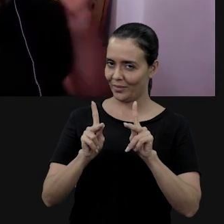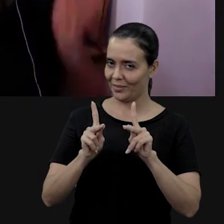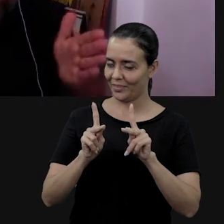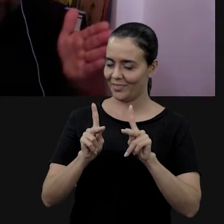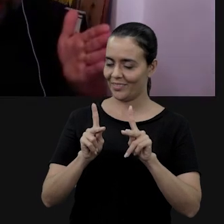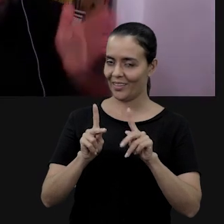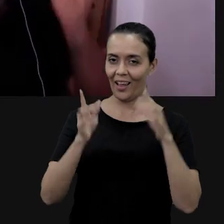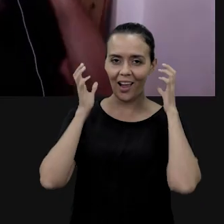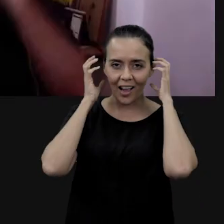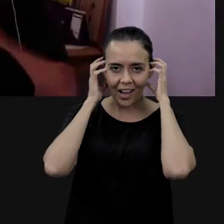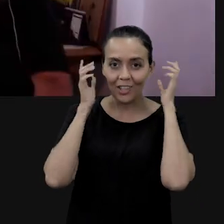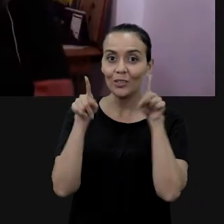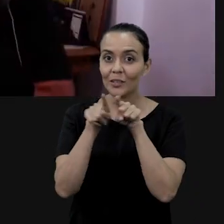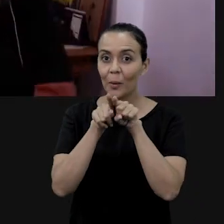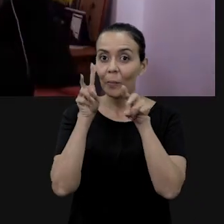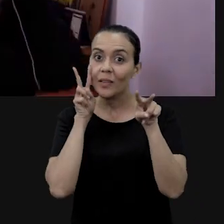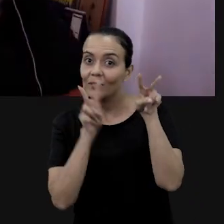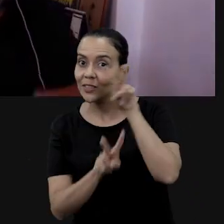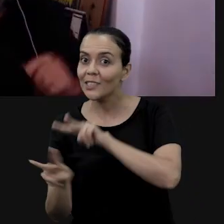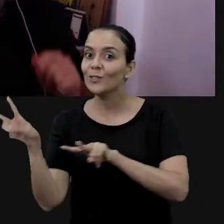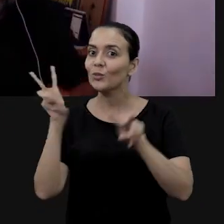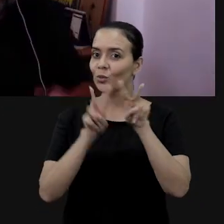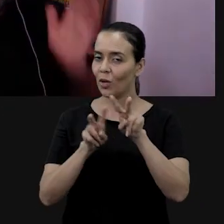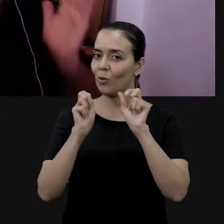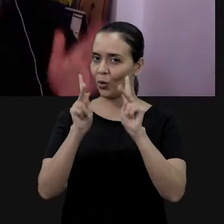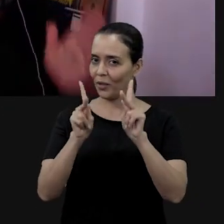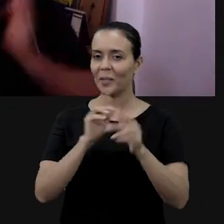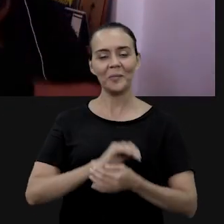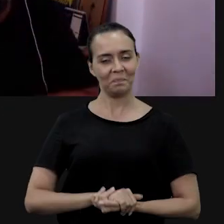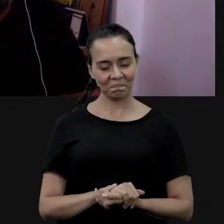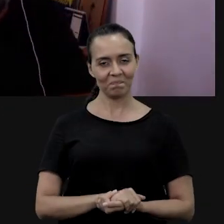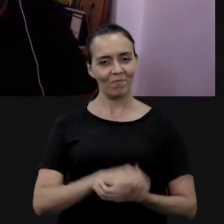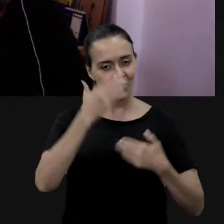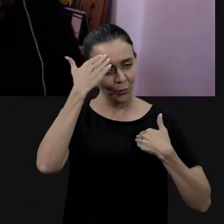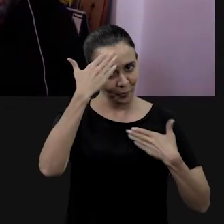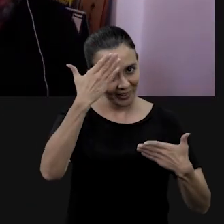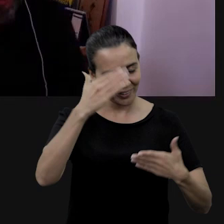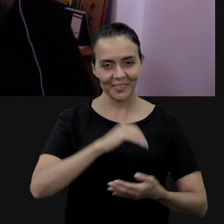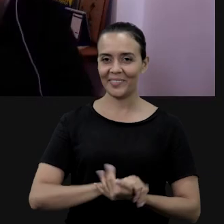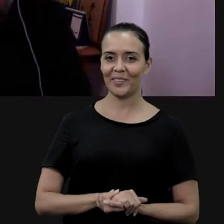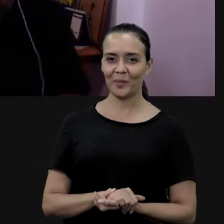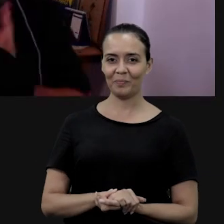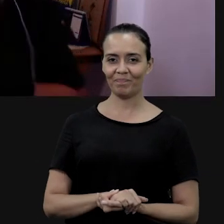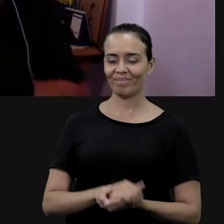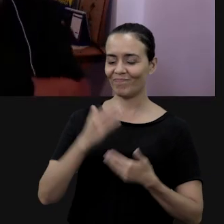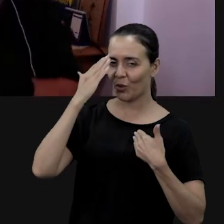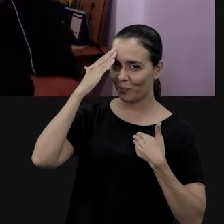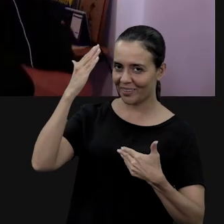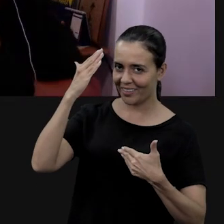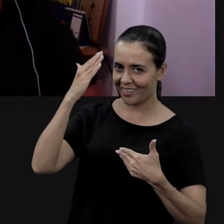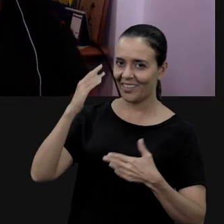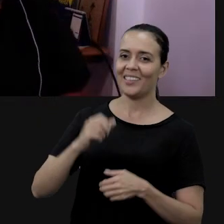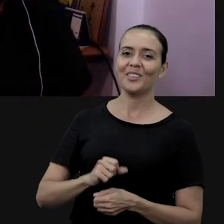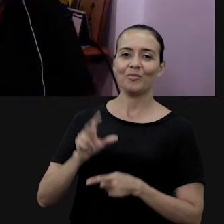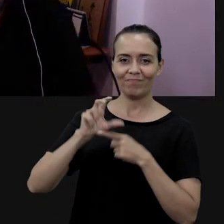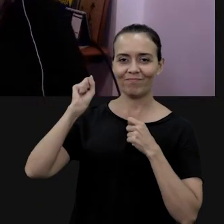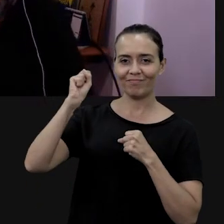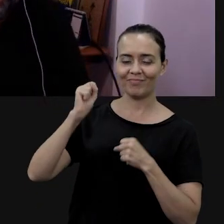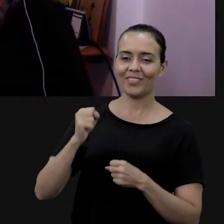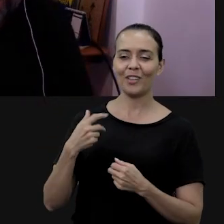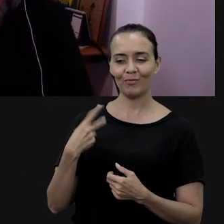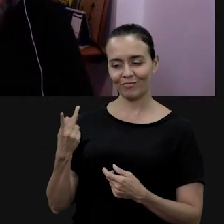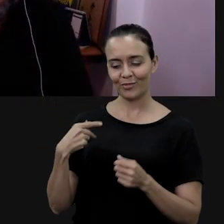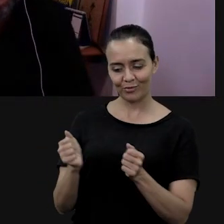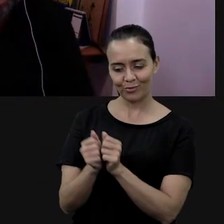audiovisual. Muito Áudio bom. e visual, né? Áudio e visual. Boa, gente. Muito bom, Valeu, Gus. Obrigadíssimo,